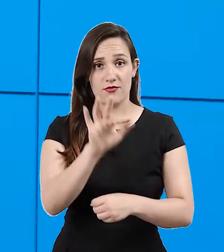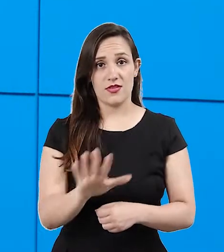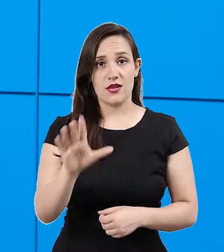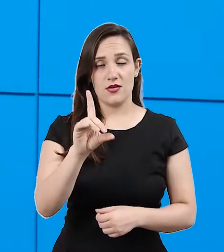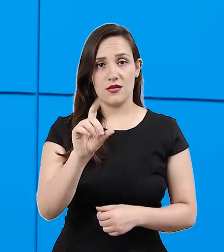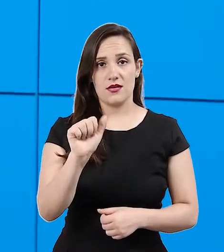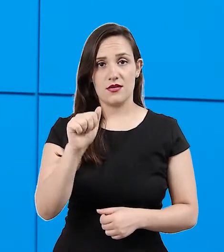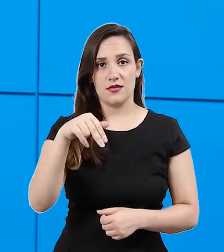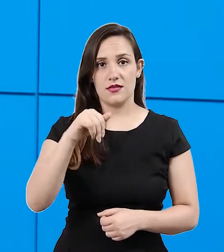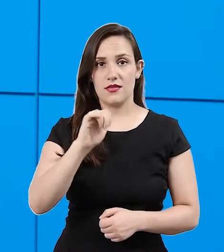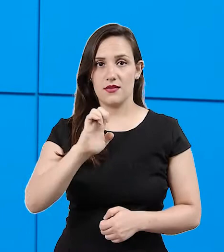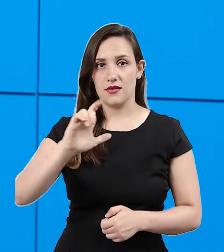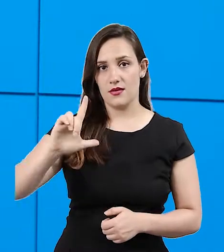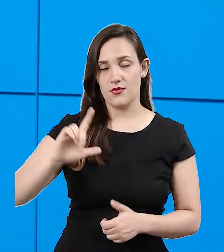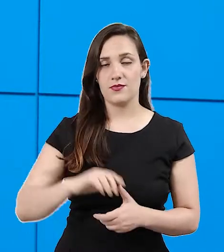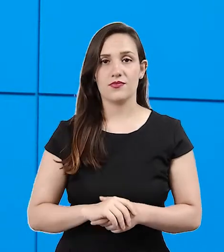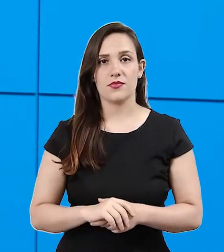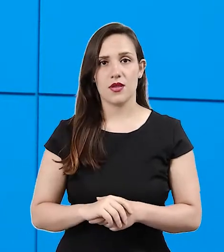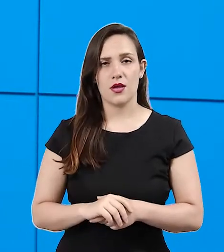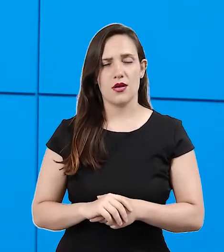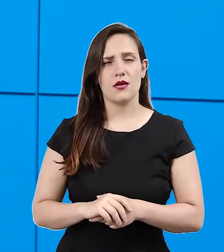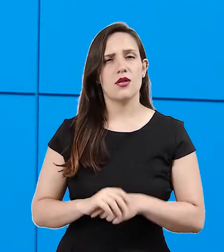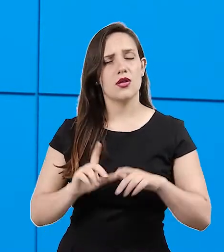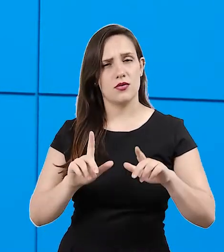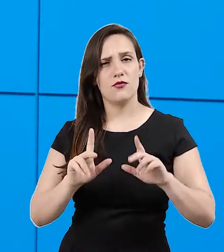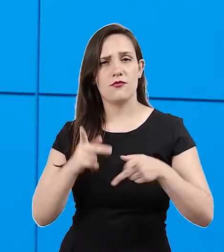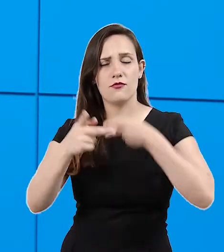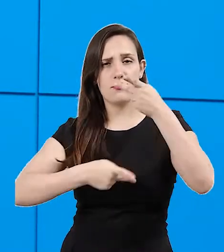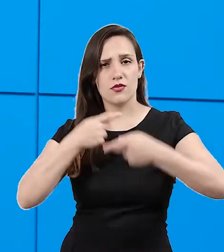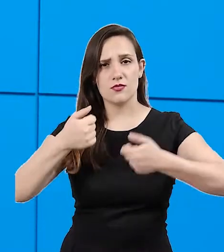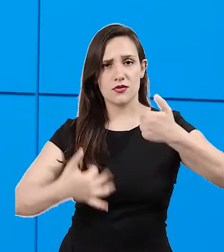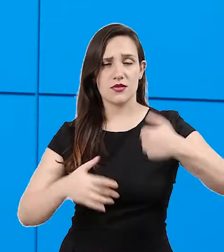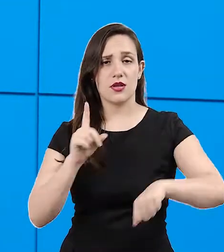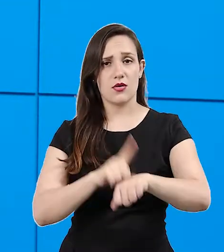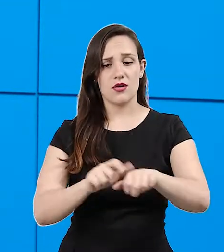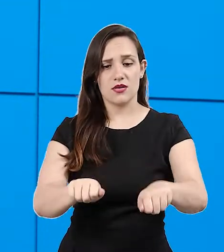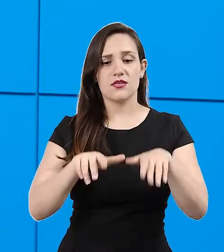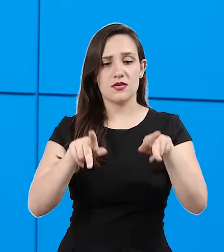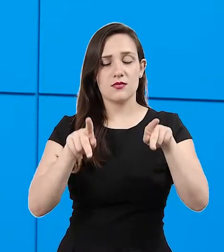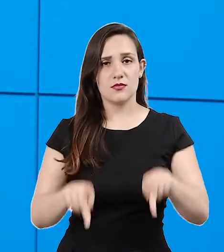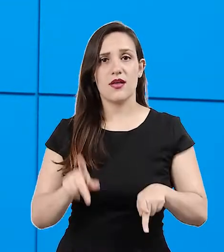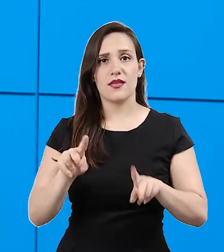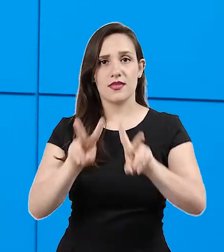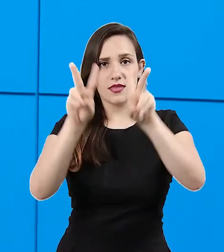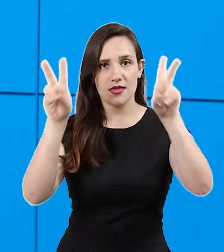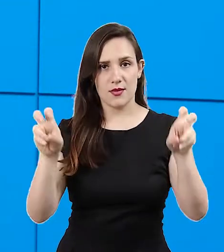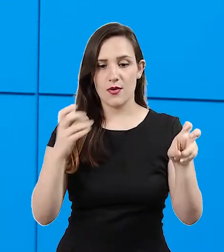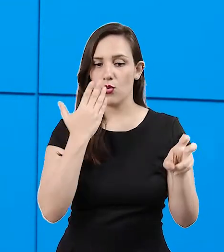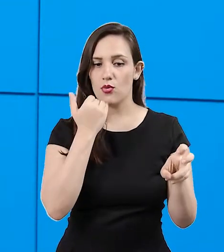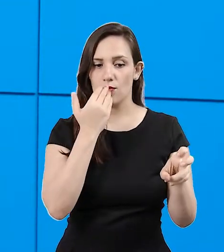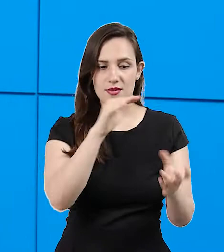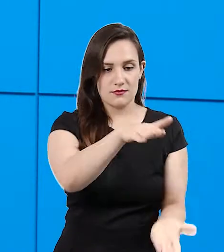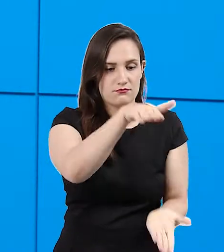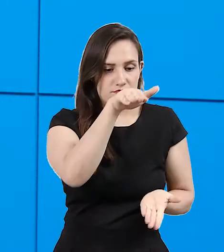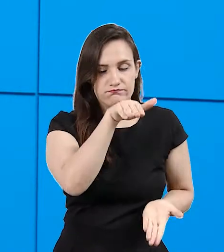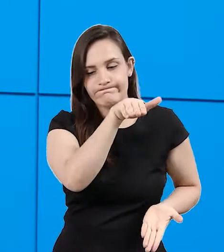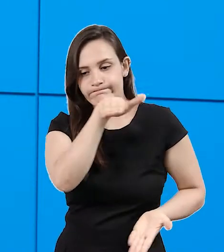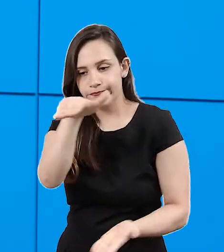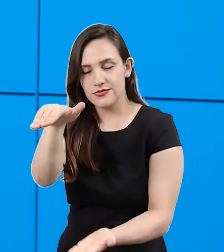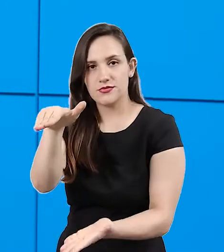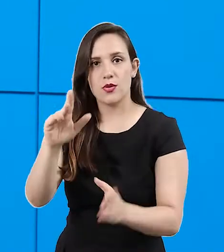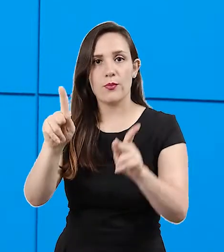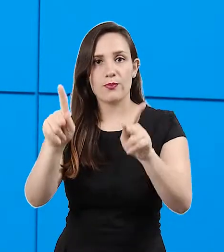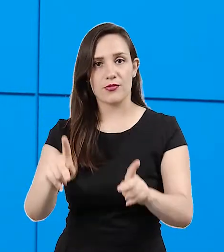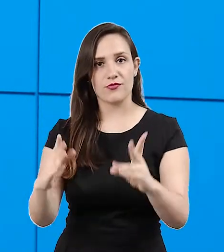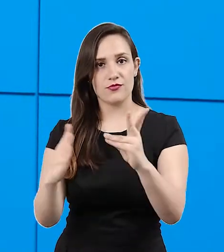procurador federal Daniel Emiliano defendeu durante a audiência pública que discutiu a distribuição de cestas básicas aos